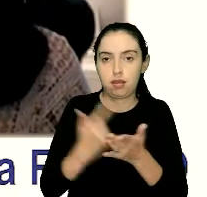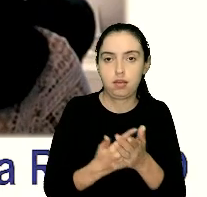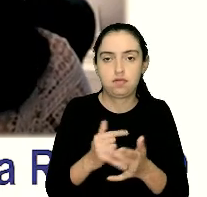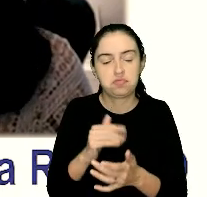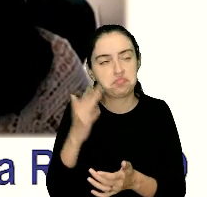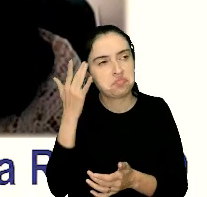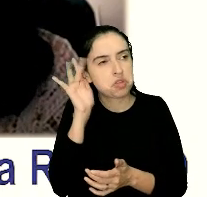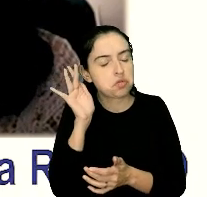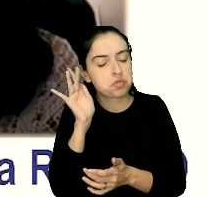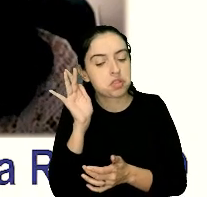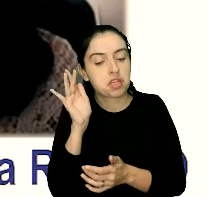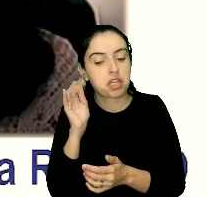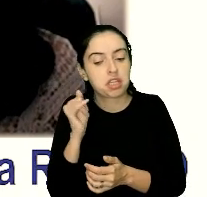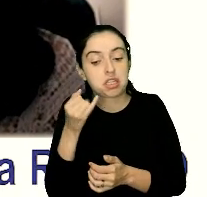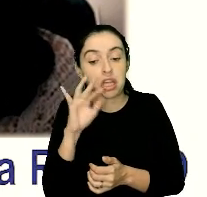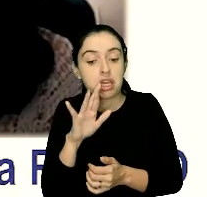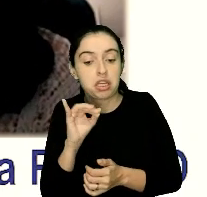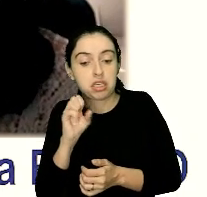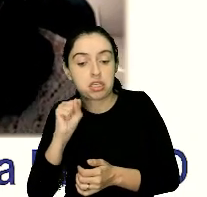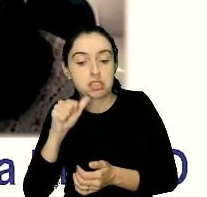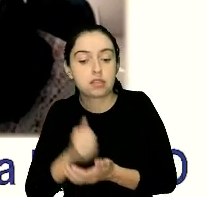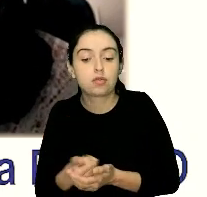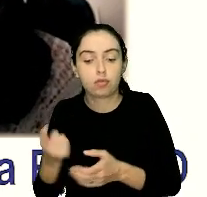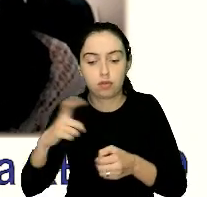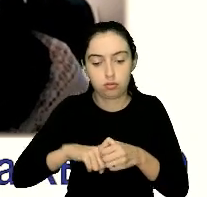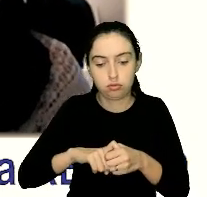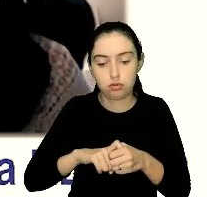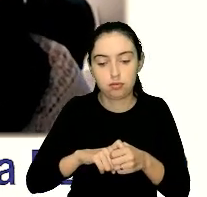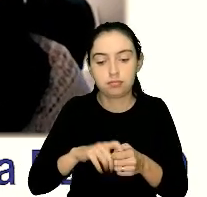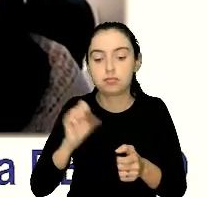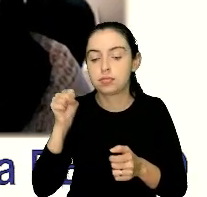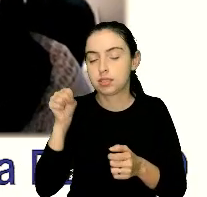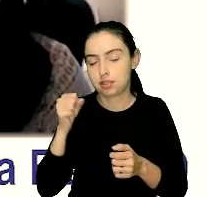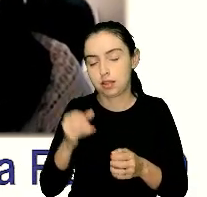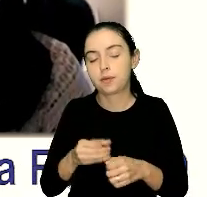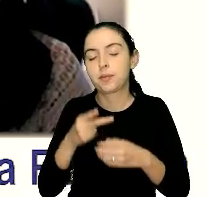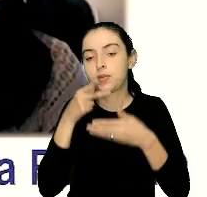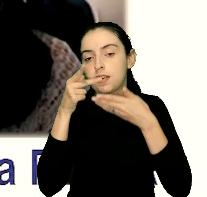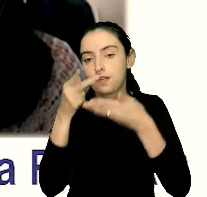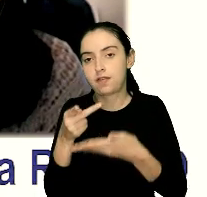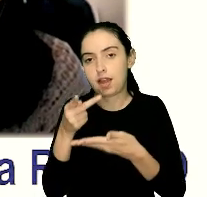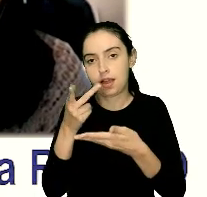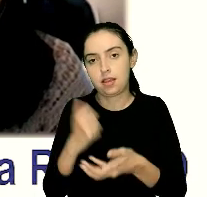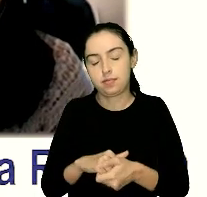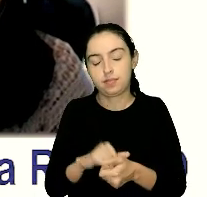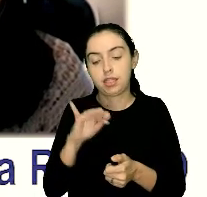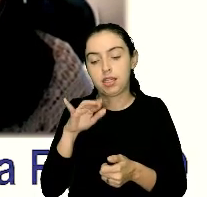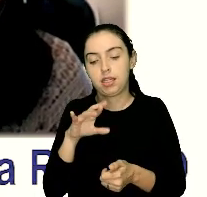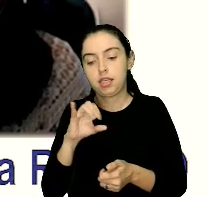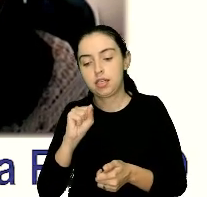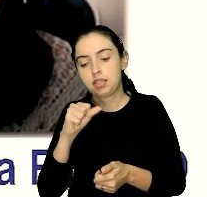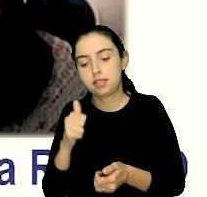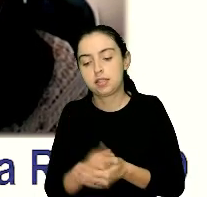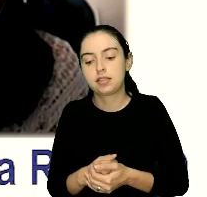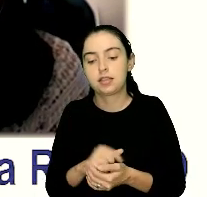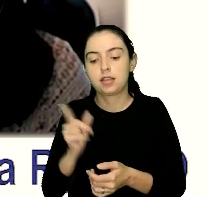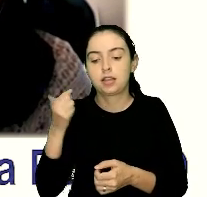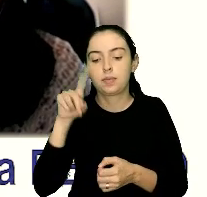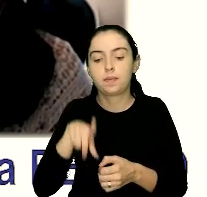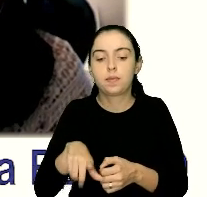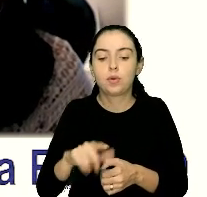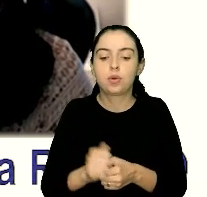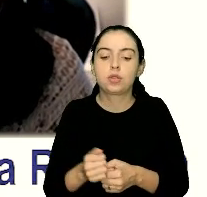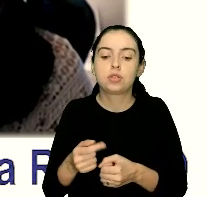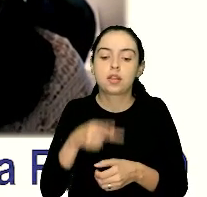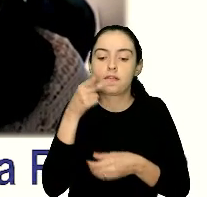conseguiu retornar. Sim. Então, Iris, eu vou passar a palavra para você e depois, na sequência, para a doutora Liliana,